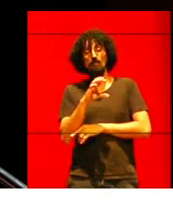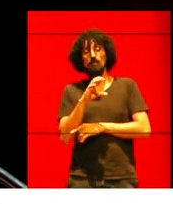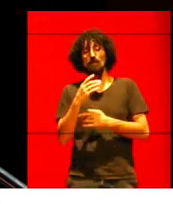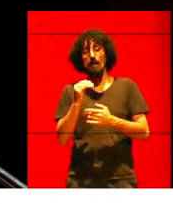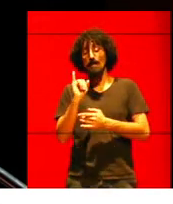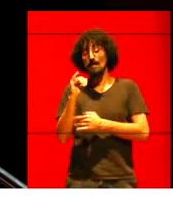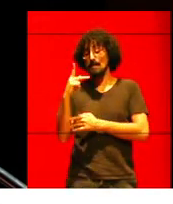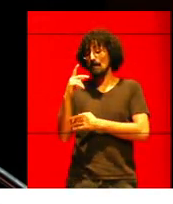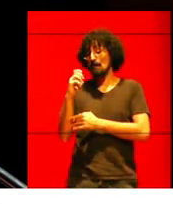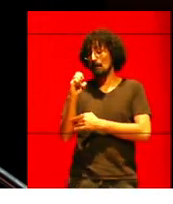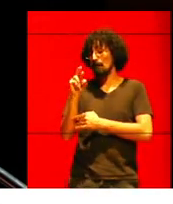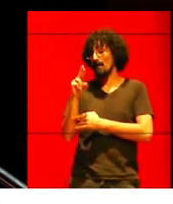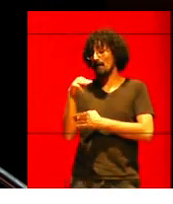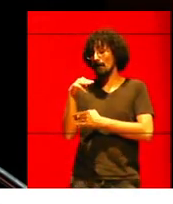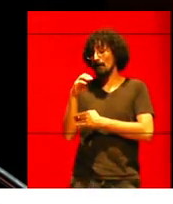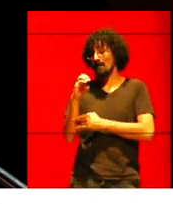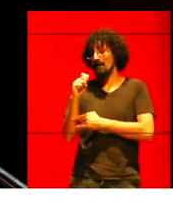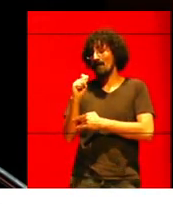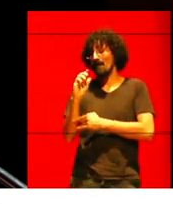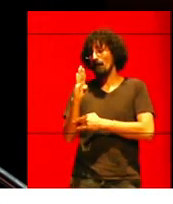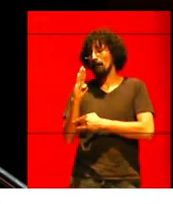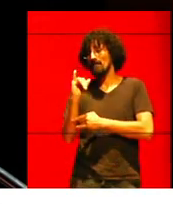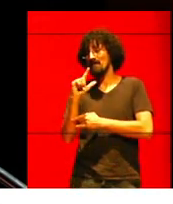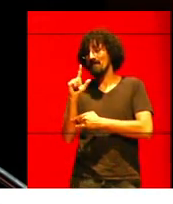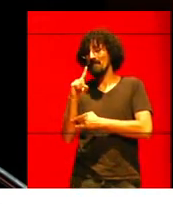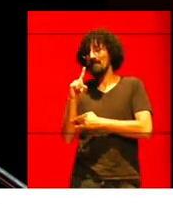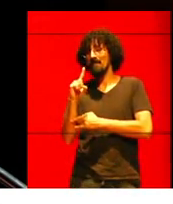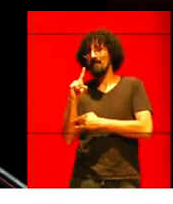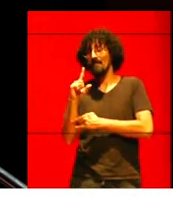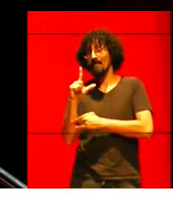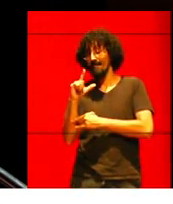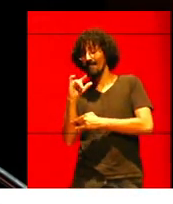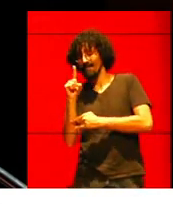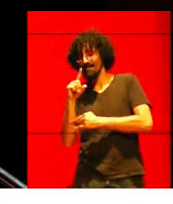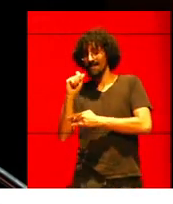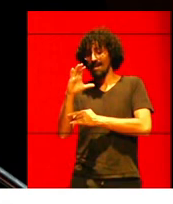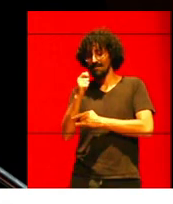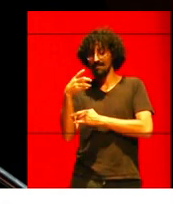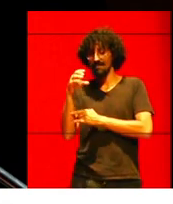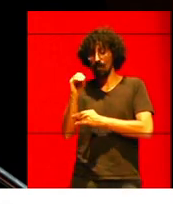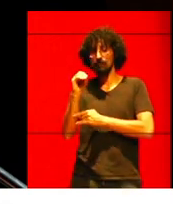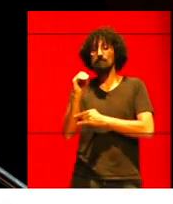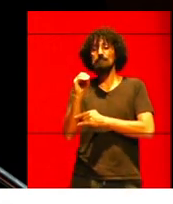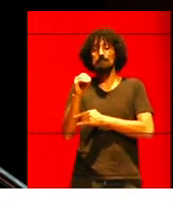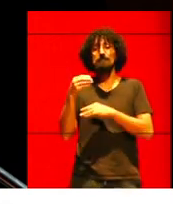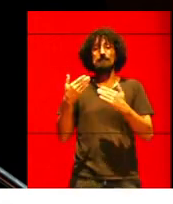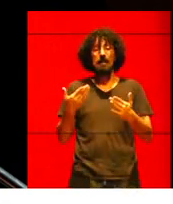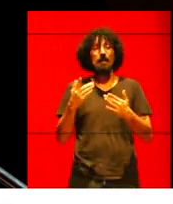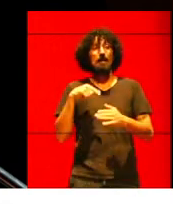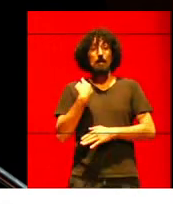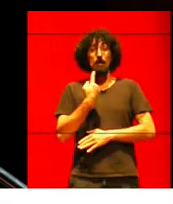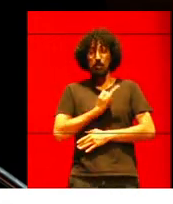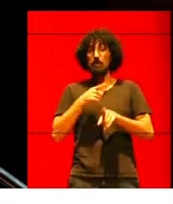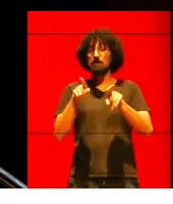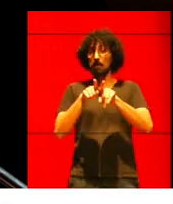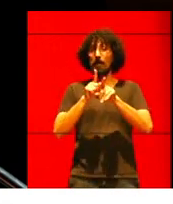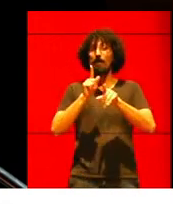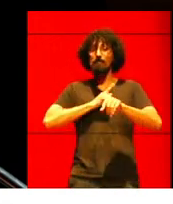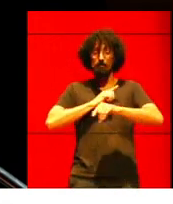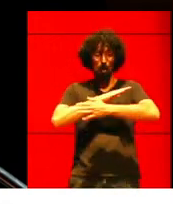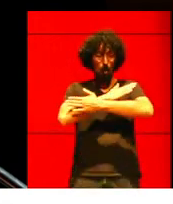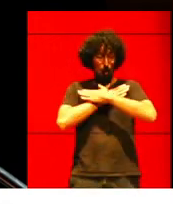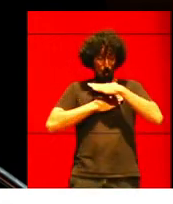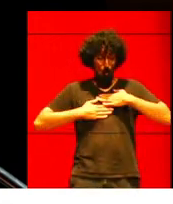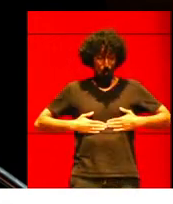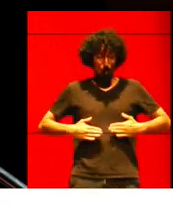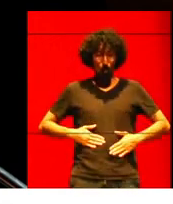só desses animais que vivem em ambientes aquáticos? Não, pessoal. Nós também temos a nossa camada impermeabilizante na